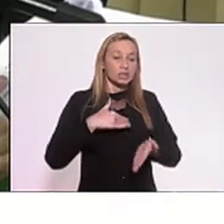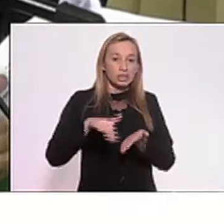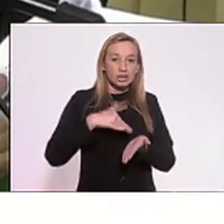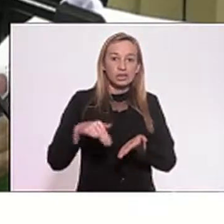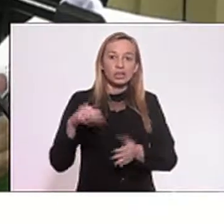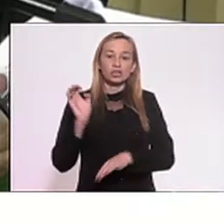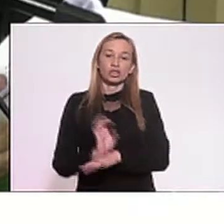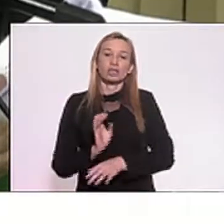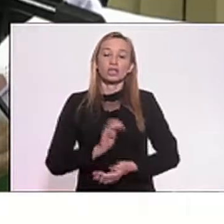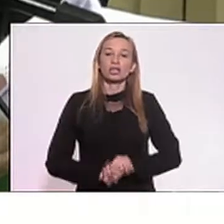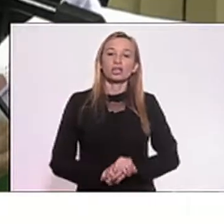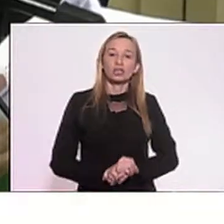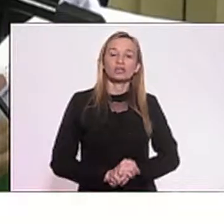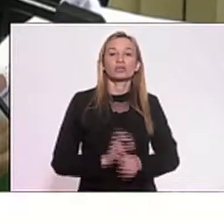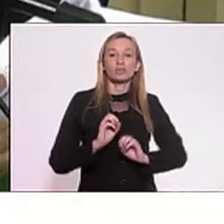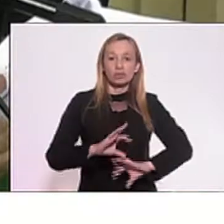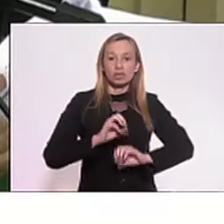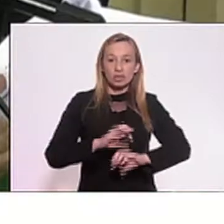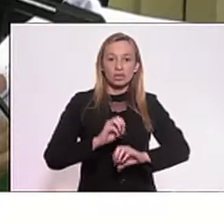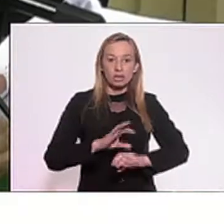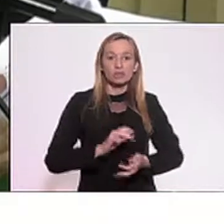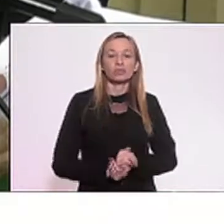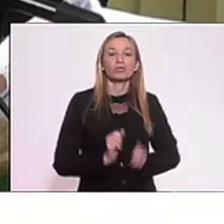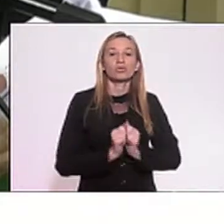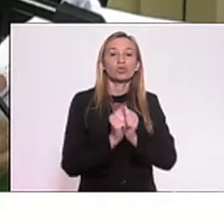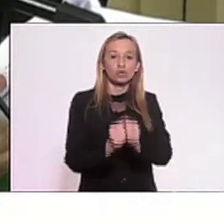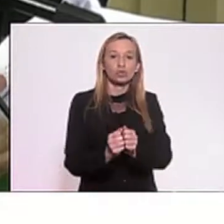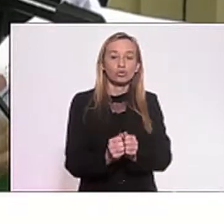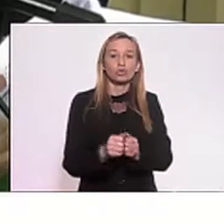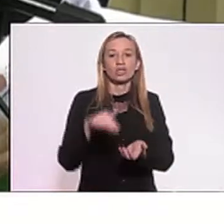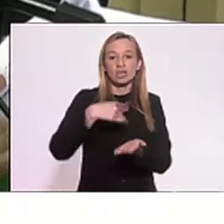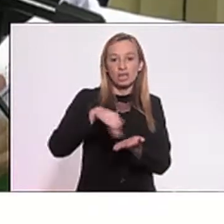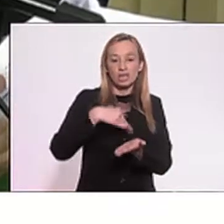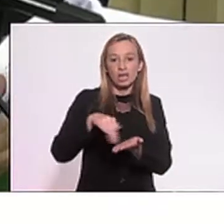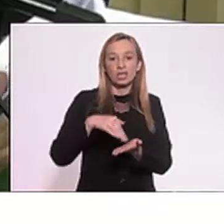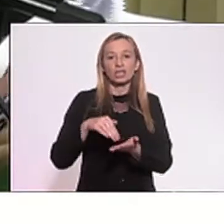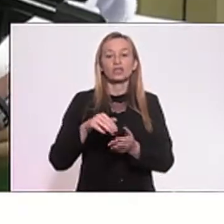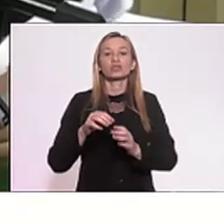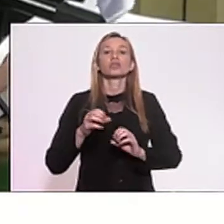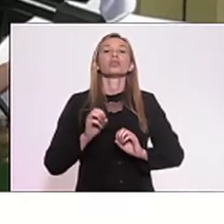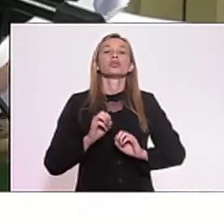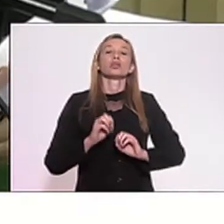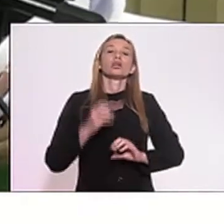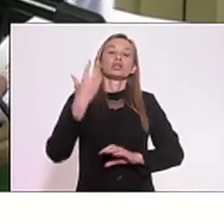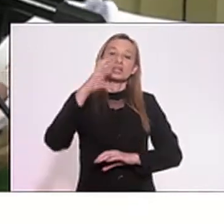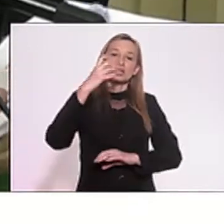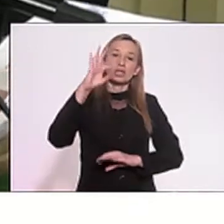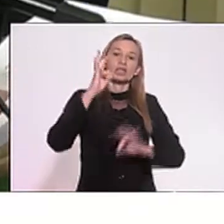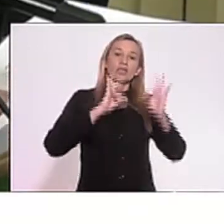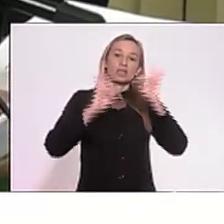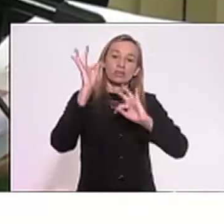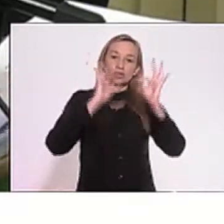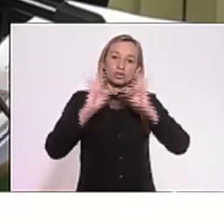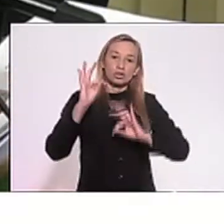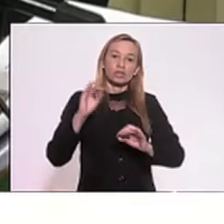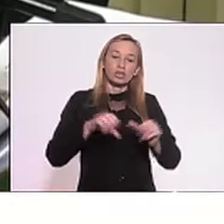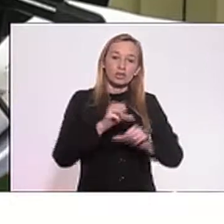Estado de Educação, em conjunto com a Secretaria de Estado de Ciência, Tecnologia e Inovação.